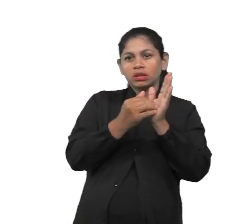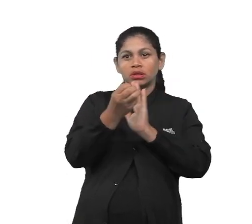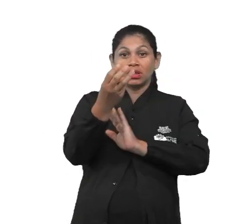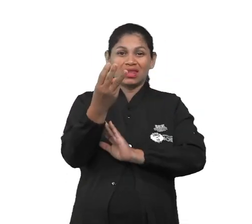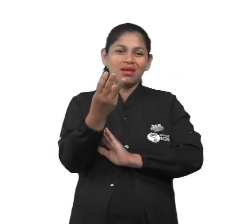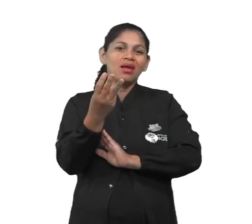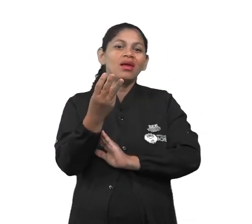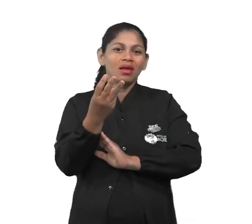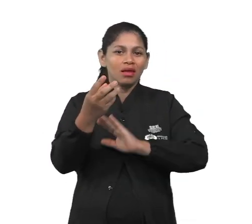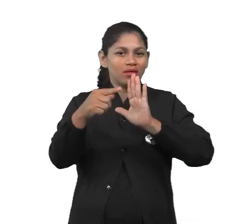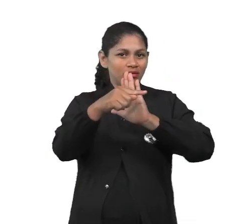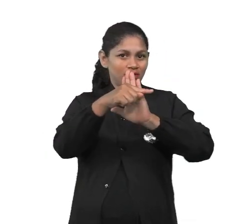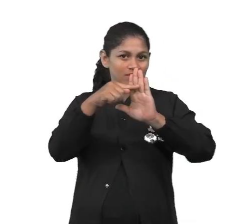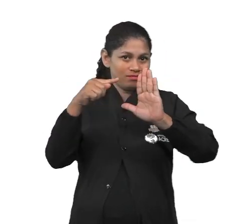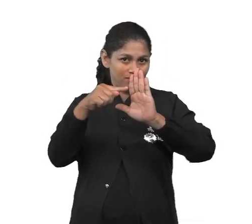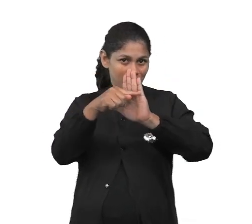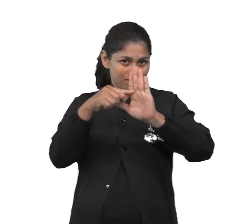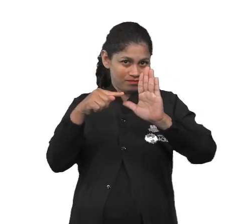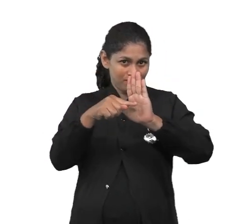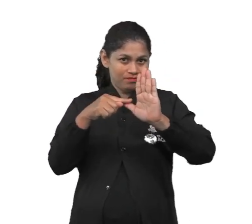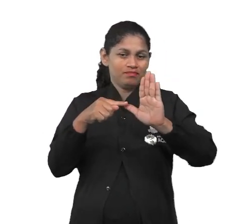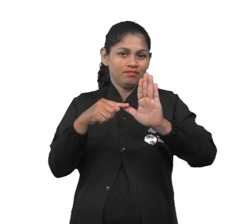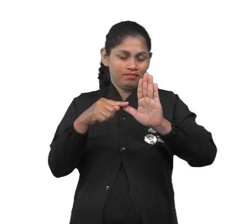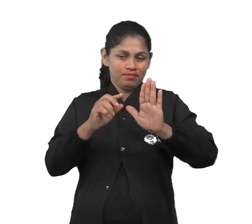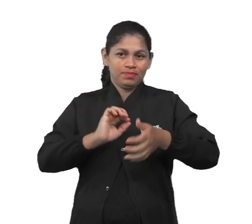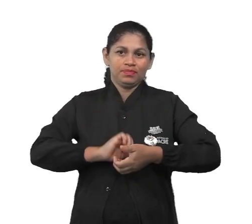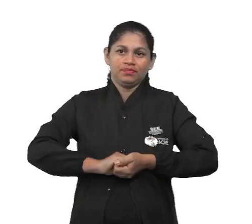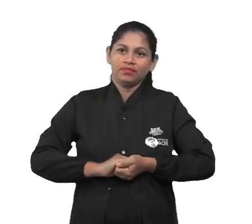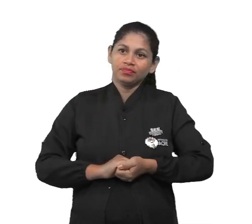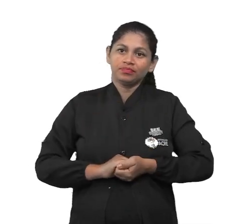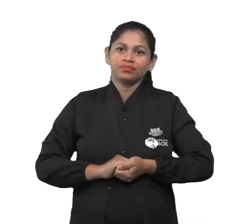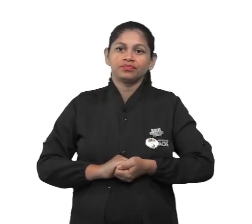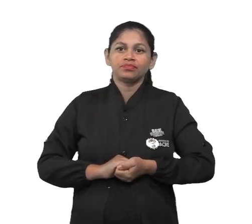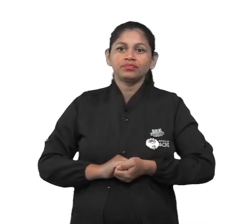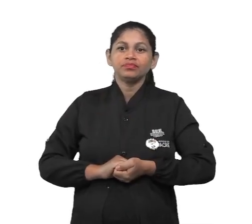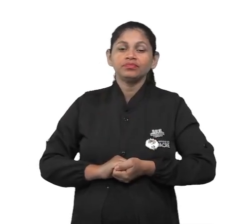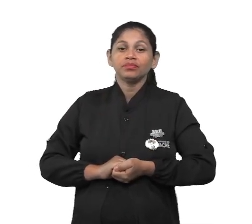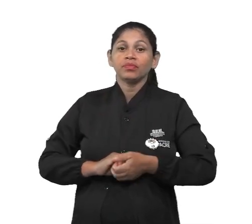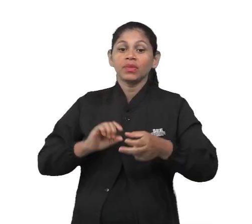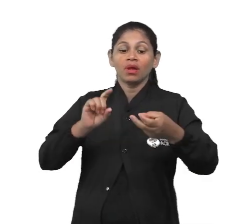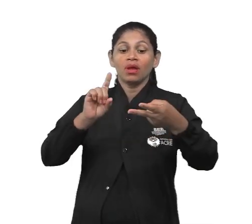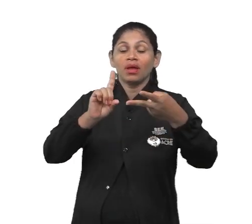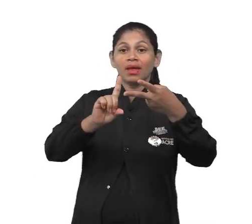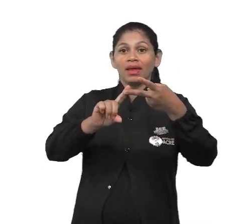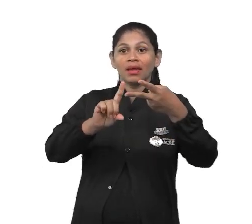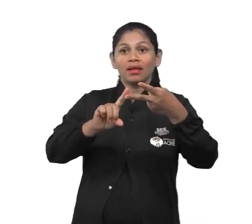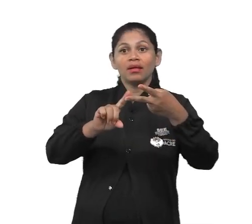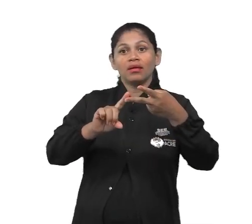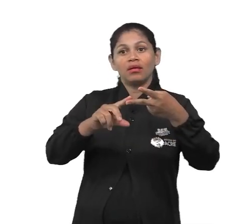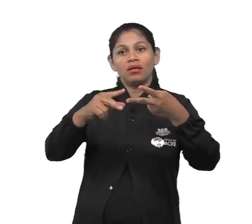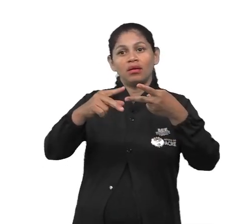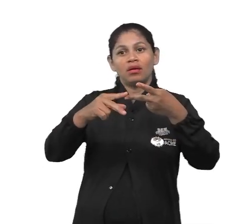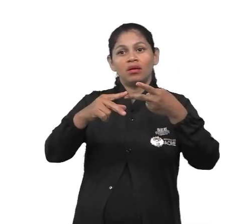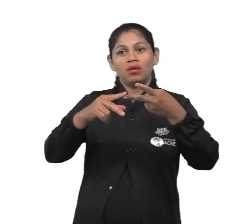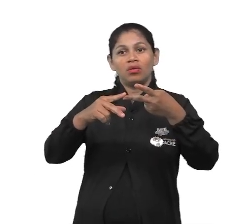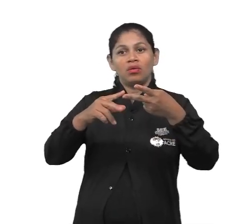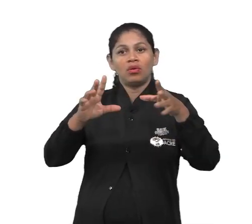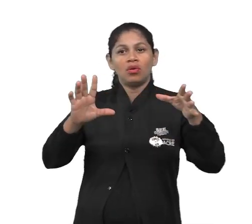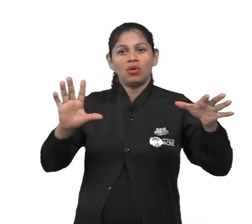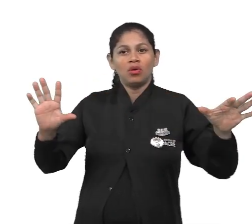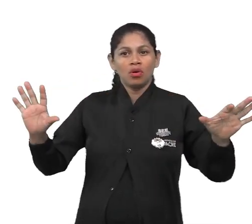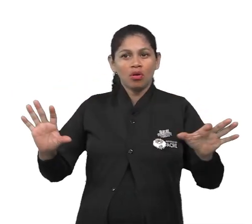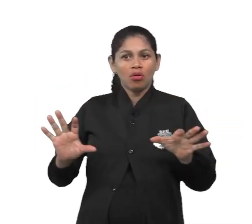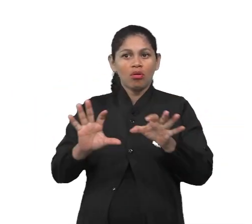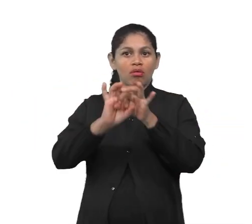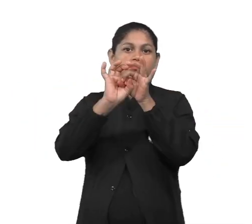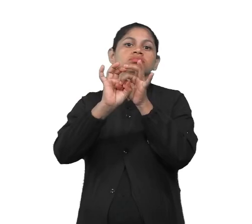que é um parágrafo de 7 linhas, ok? Próximo, ponte com o tema. Aqui eu vou relacionar o quê?